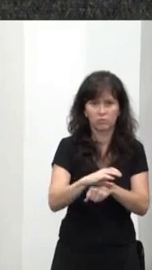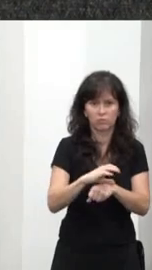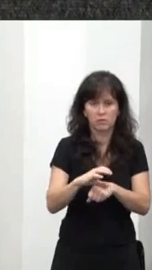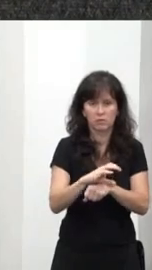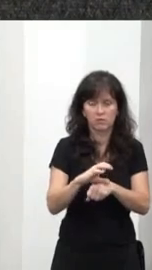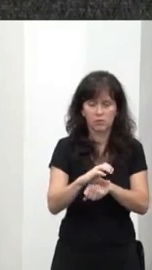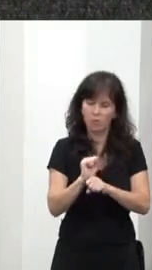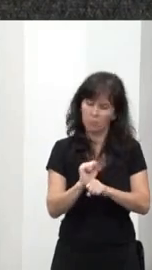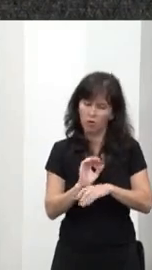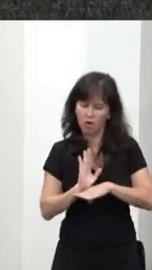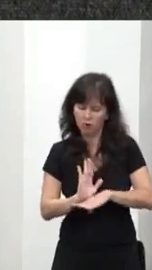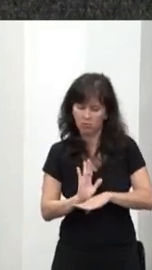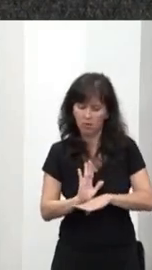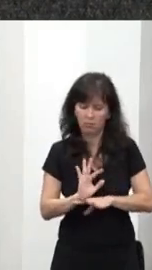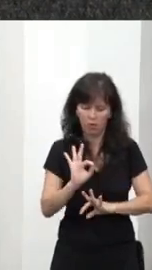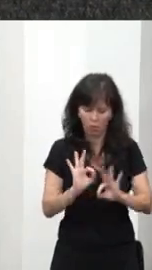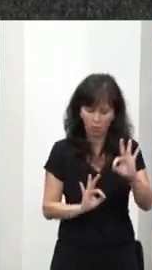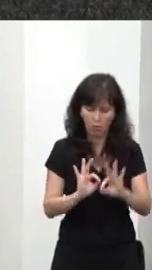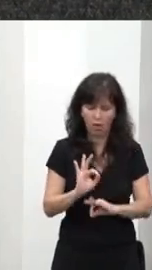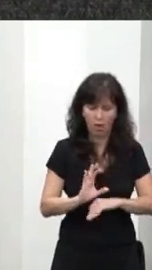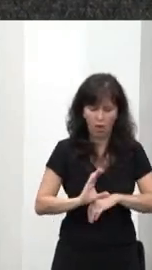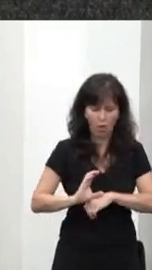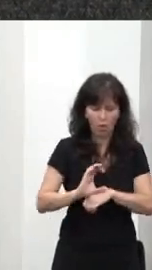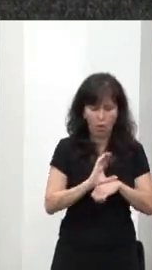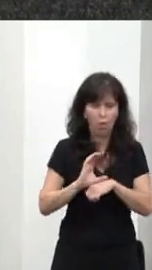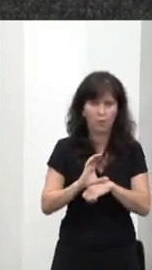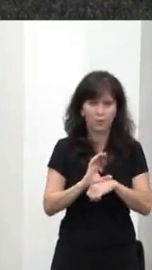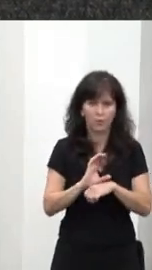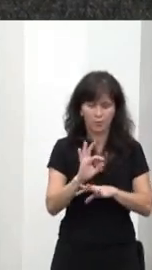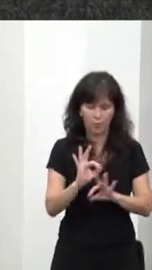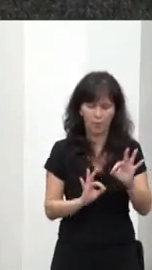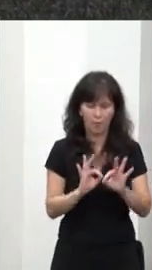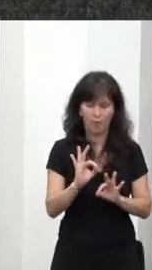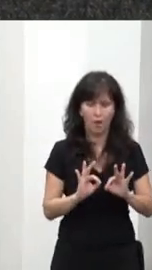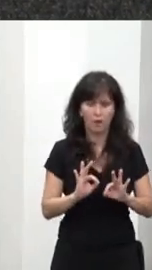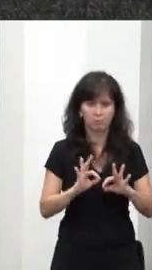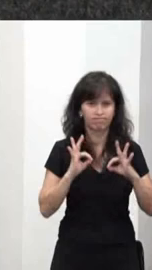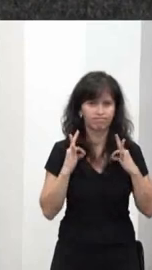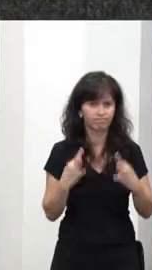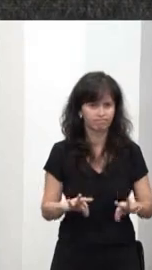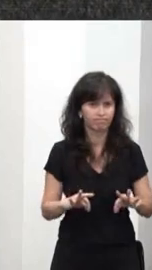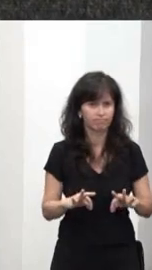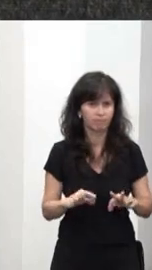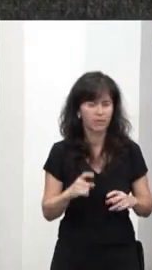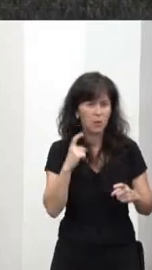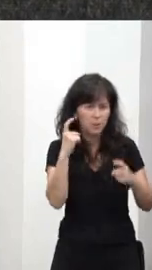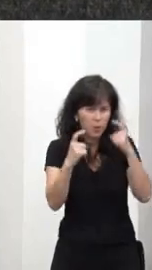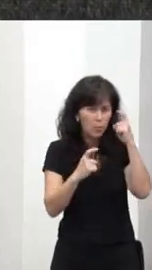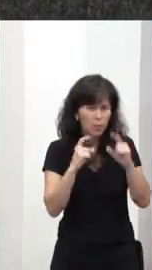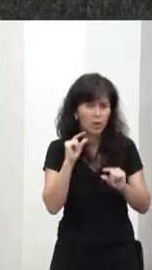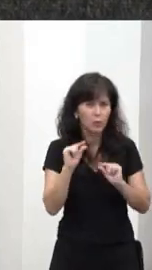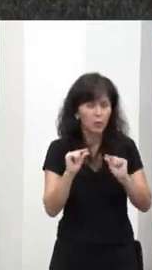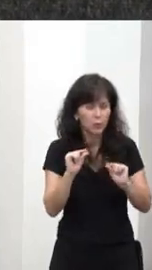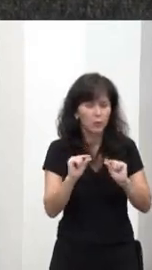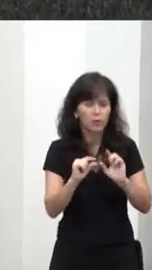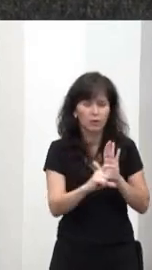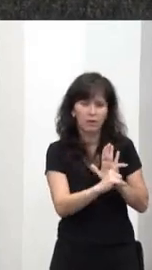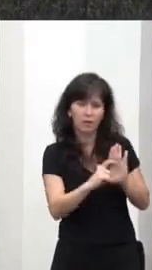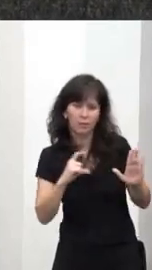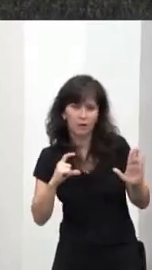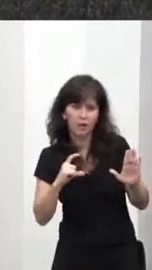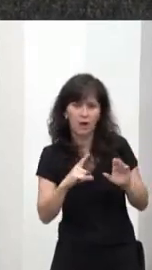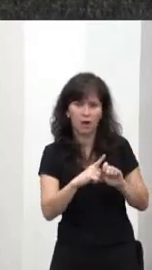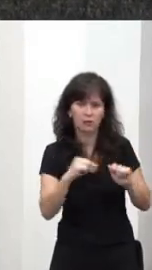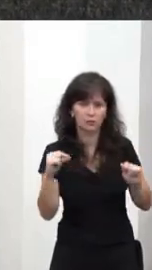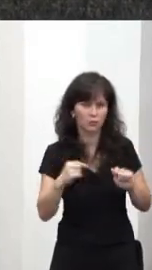reorganização dos comitê nos preocupa um pouco o caput do artigo quarto da